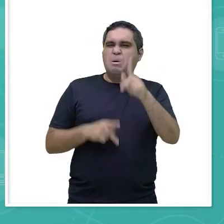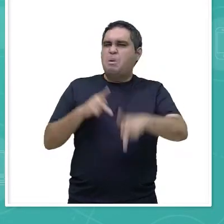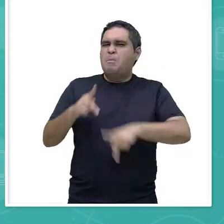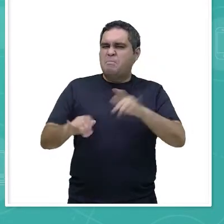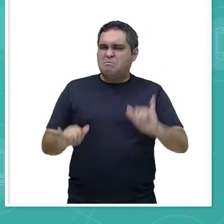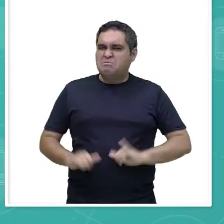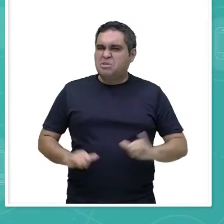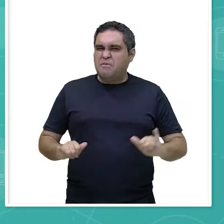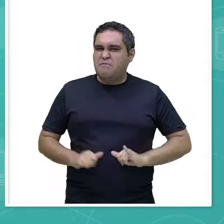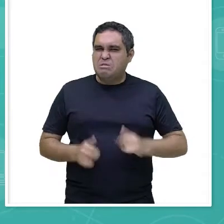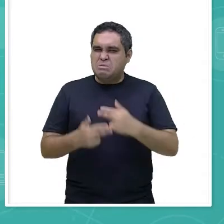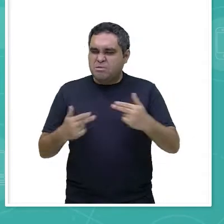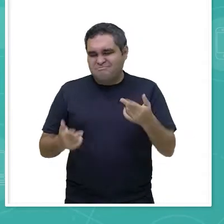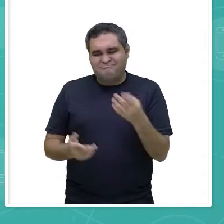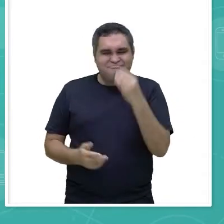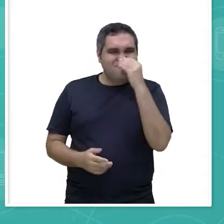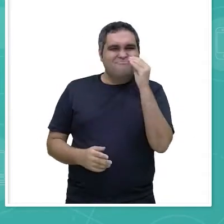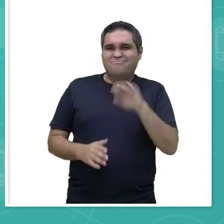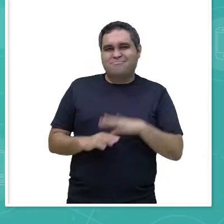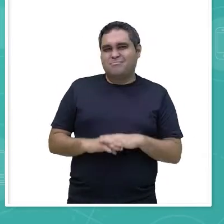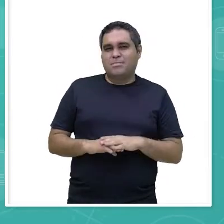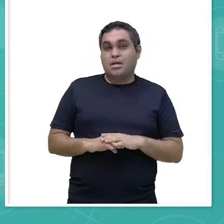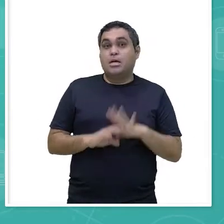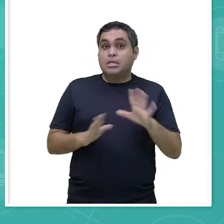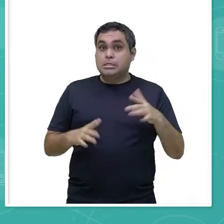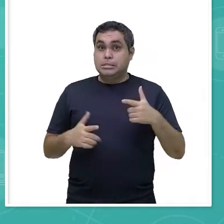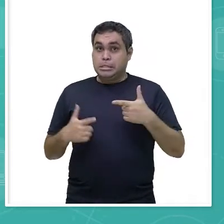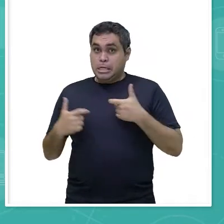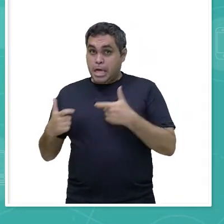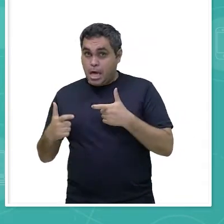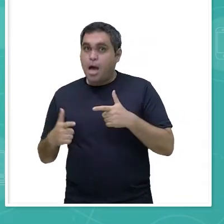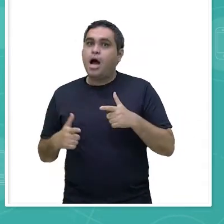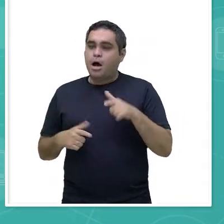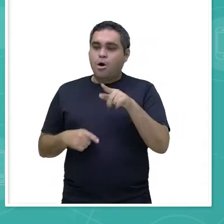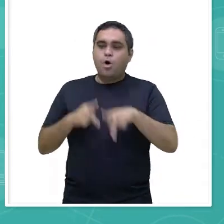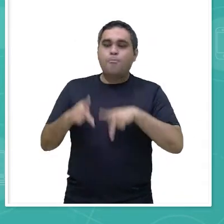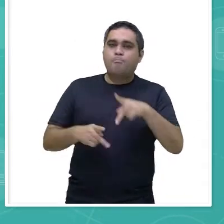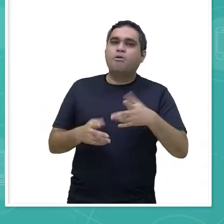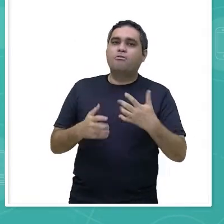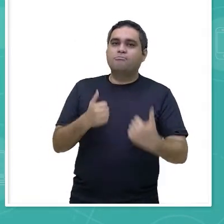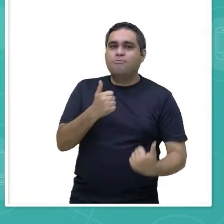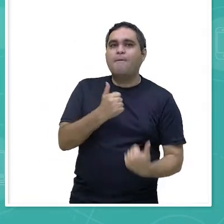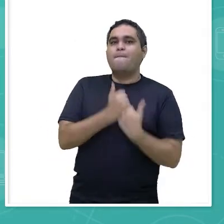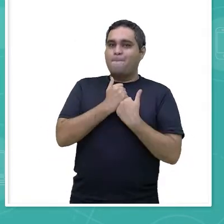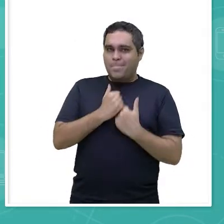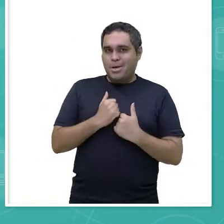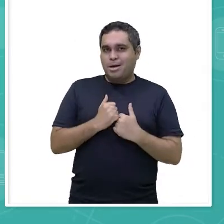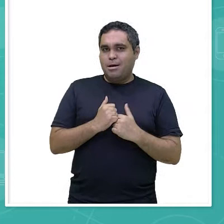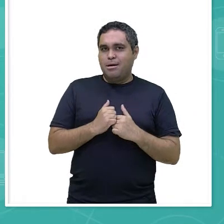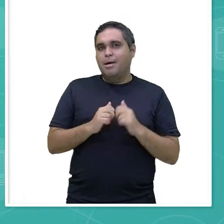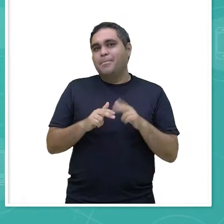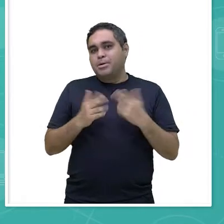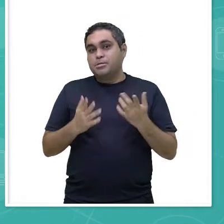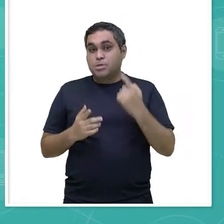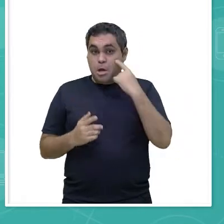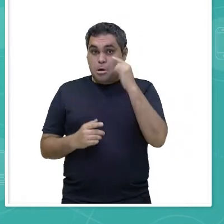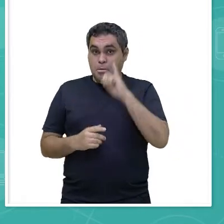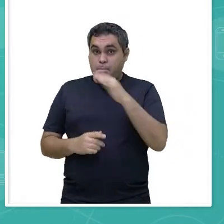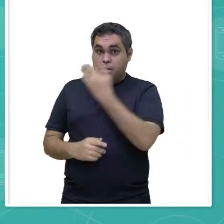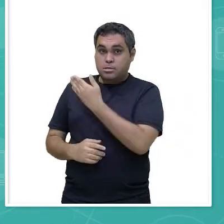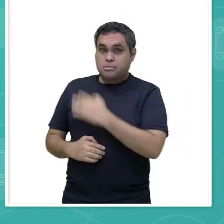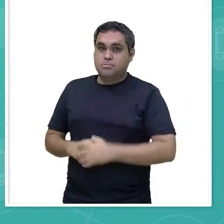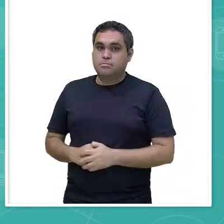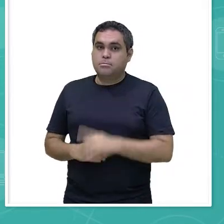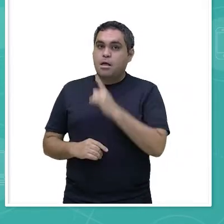o povo vai sustentar a guerra. Certo? Então, olha aí, só para eu provar aquilo para vocês, foquem nessa imagem. Esse é o exército